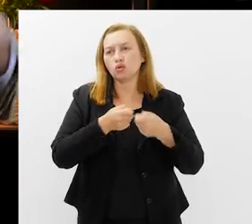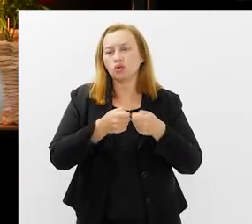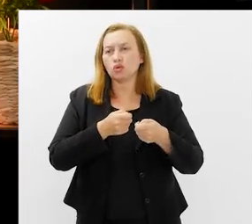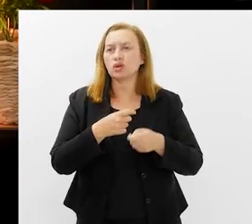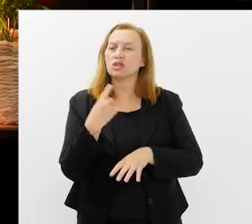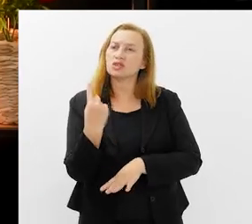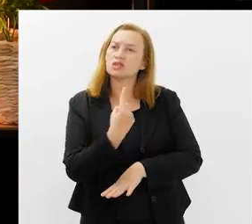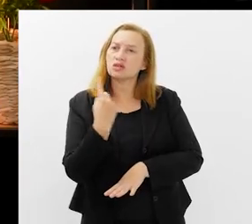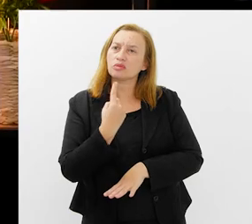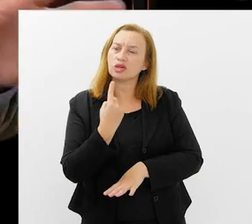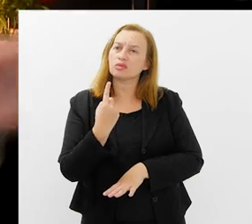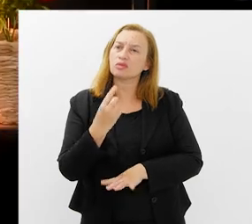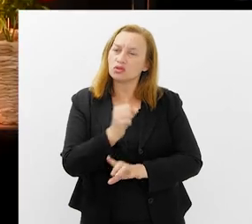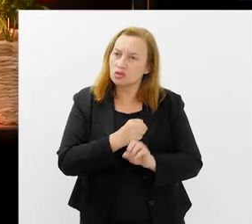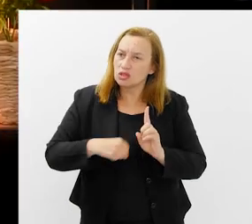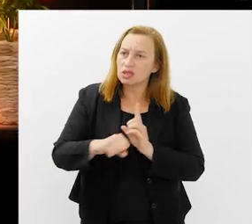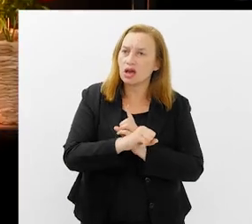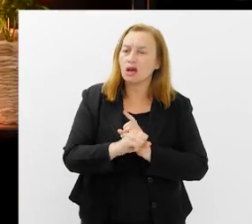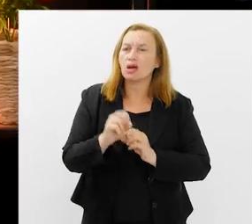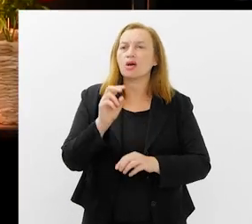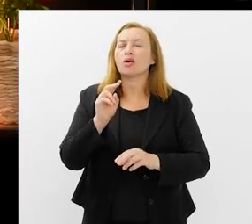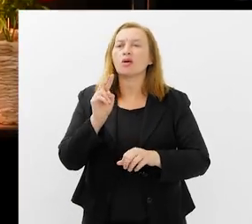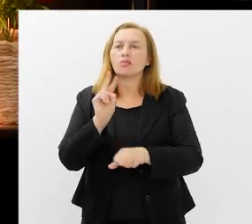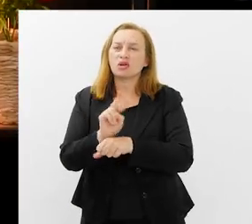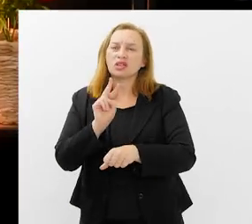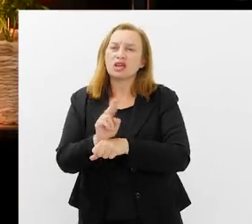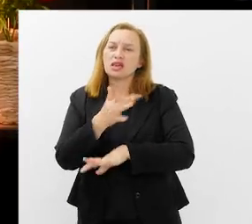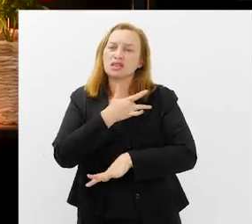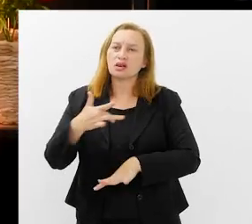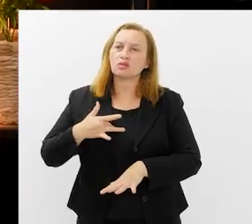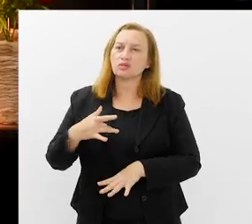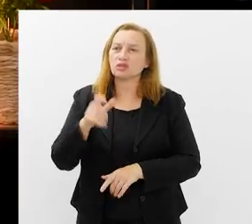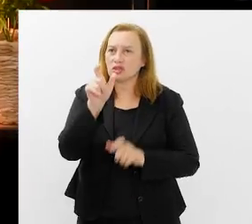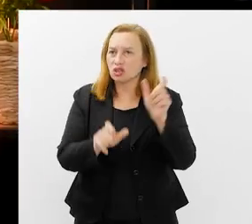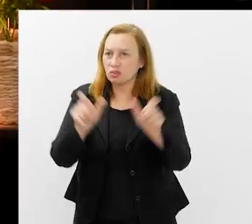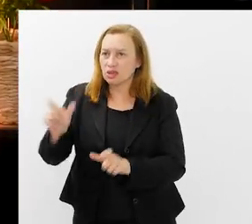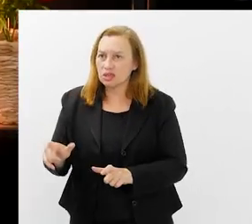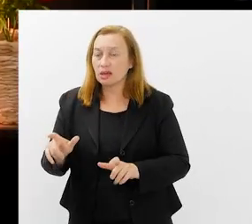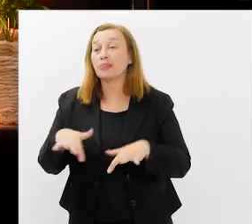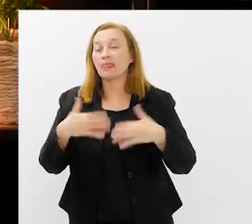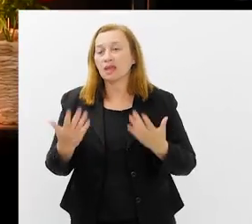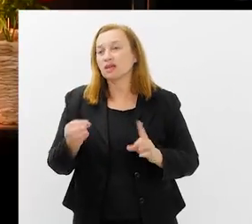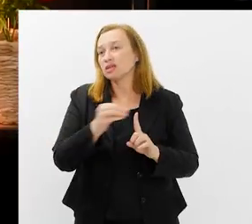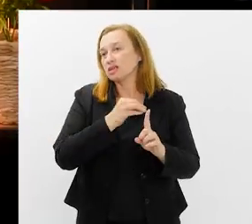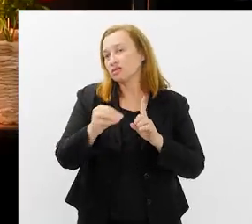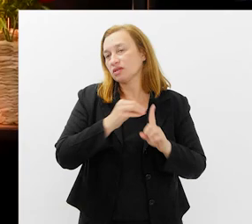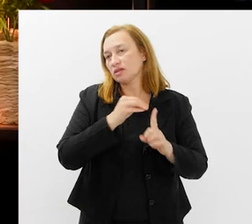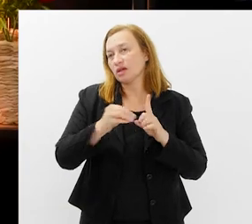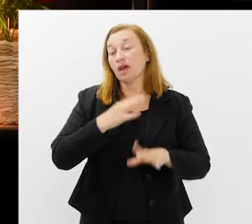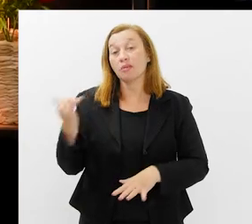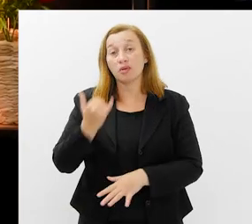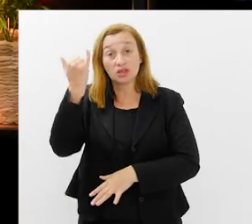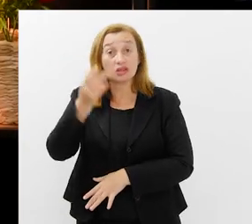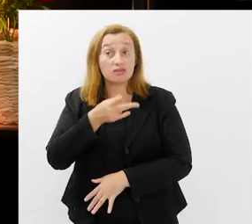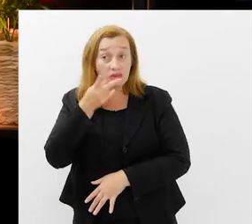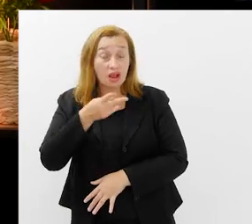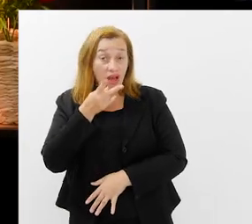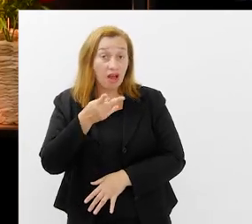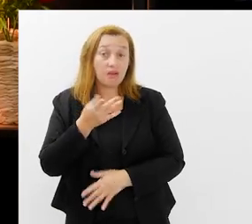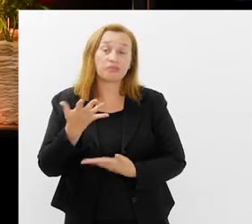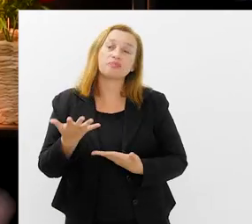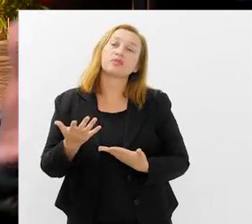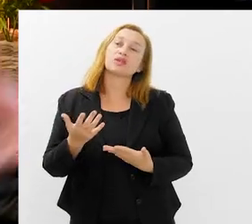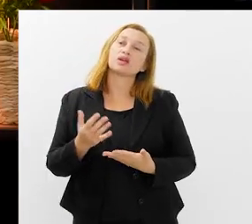mantendo o isolamento social necessário para a gente combater e preservar a saúde das pessoas. Então, essa questão da vulnerabilidade é muito importante a gente tocar.